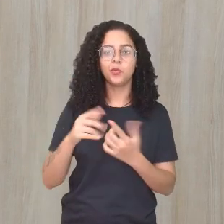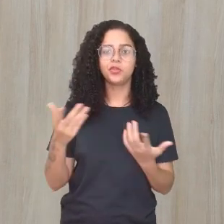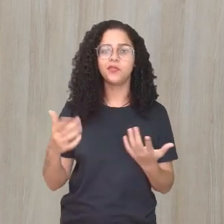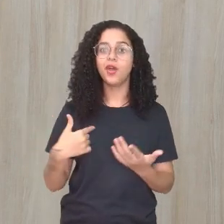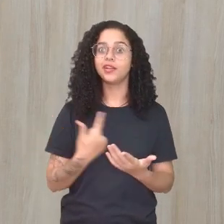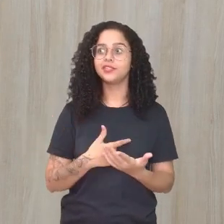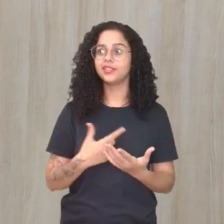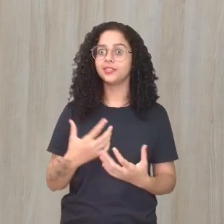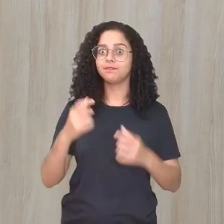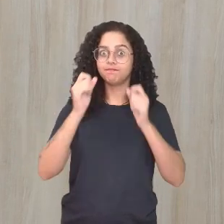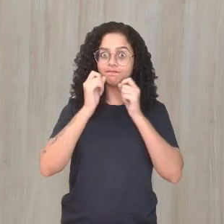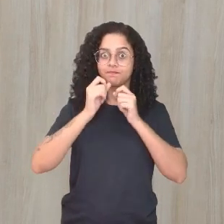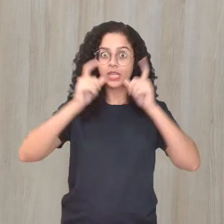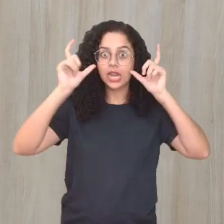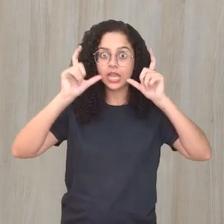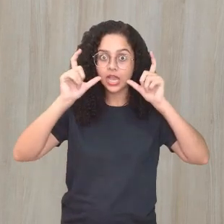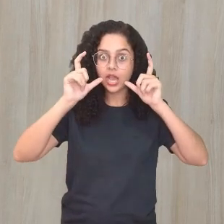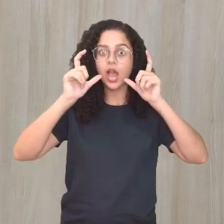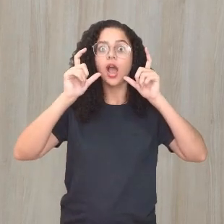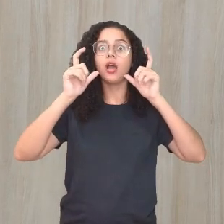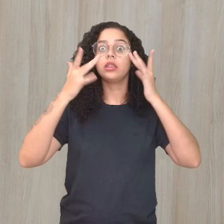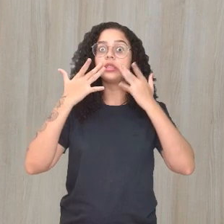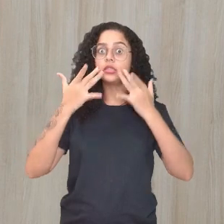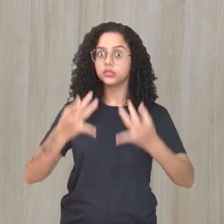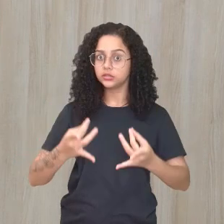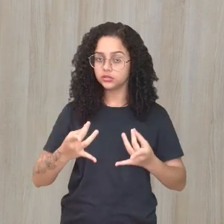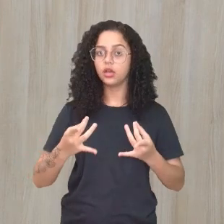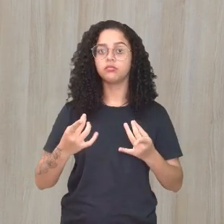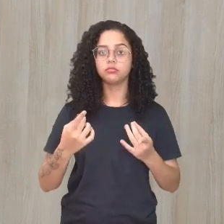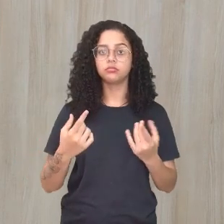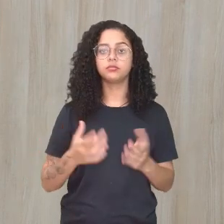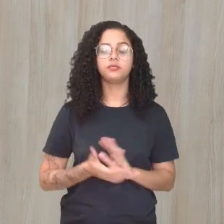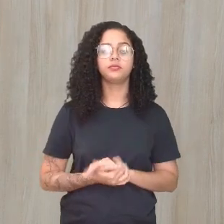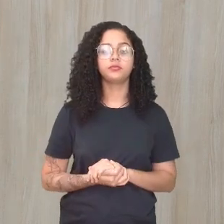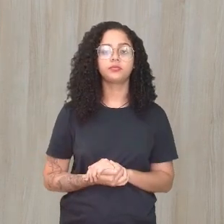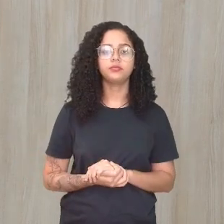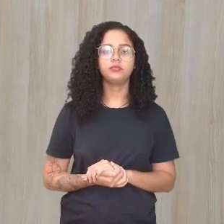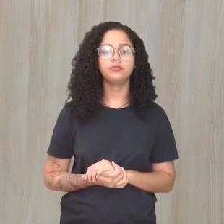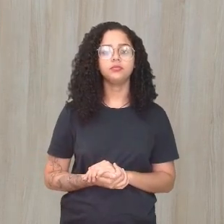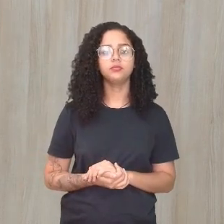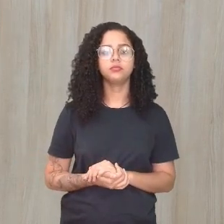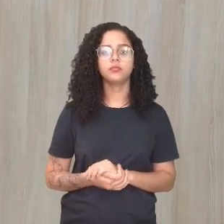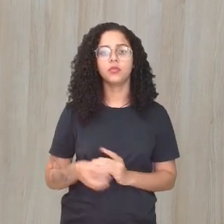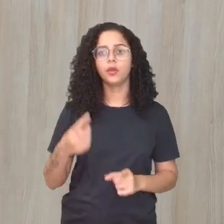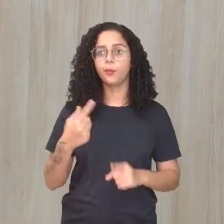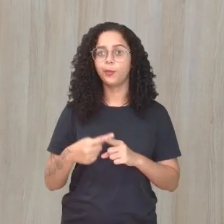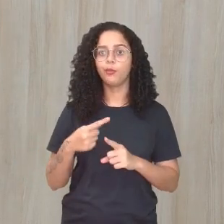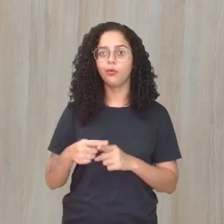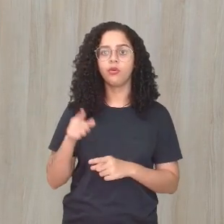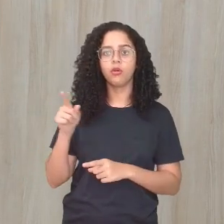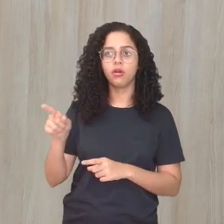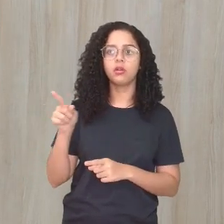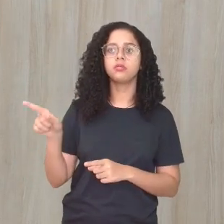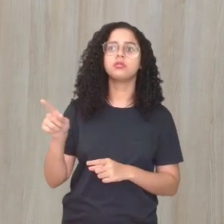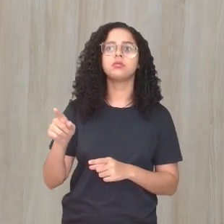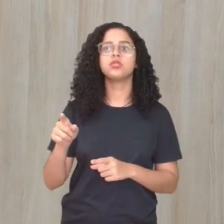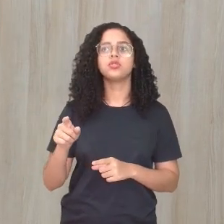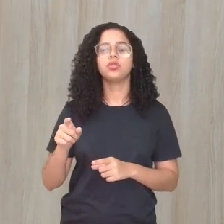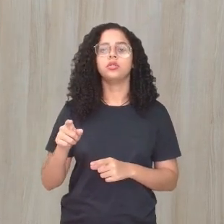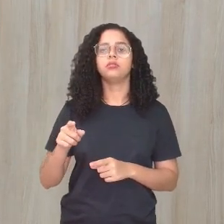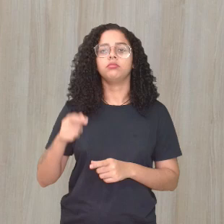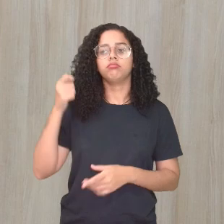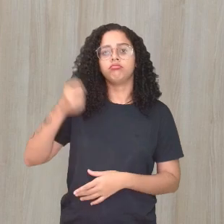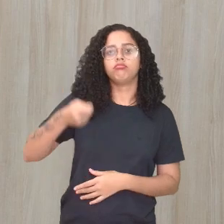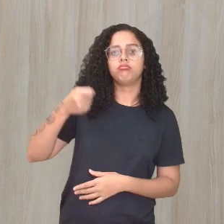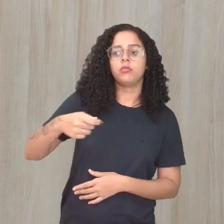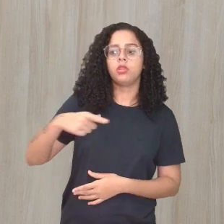da gente ficar ligado, antenado, porque via de regra, quando esses regimes se